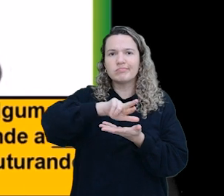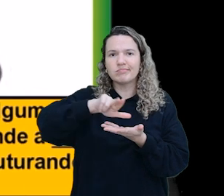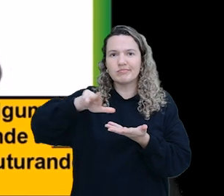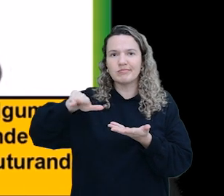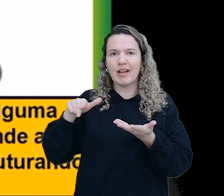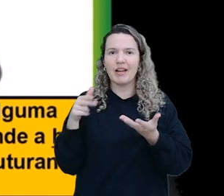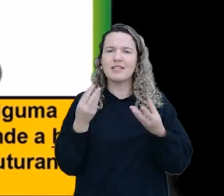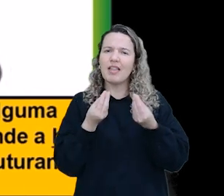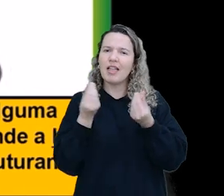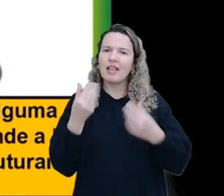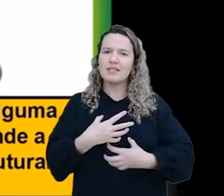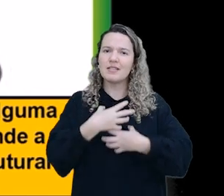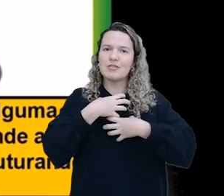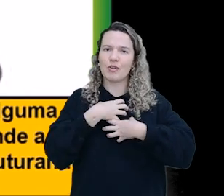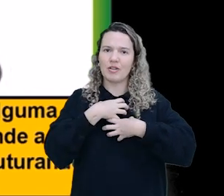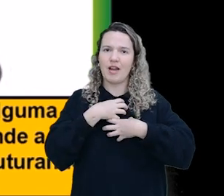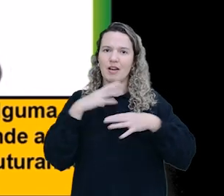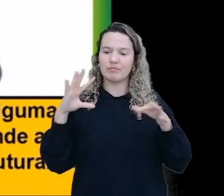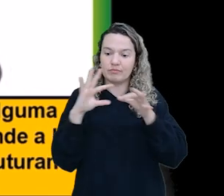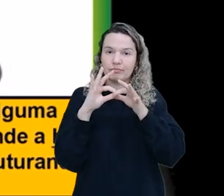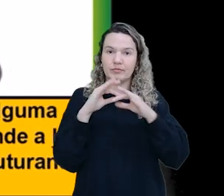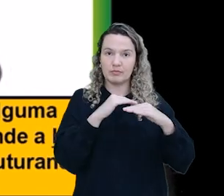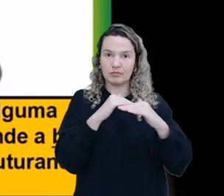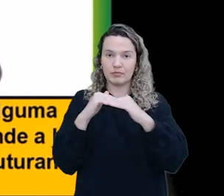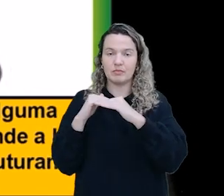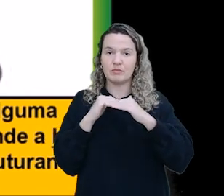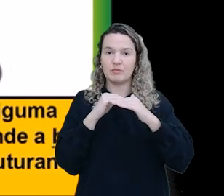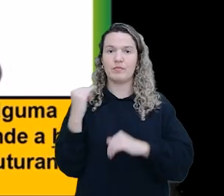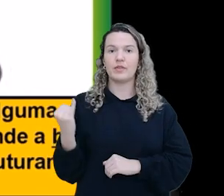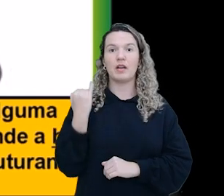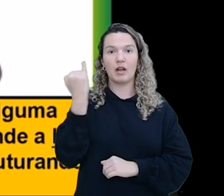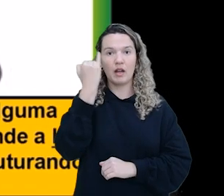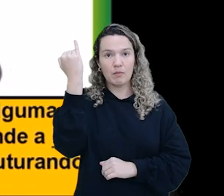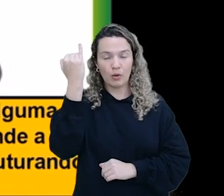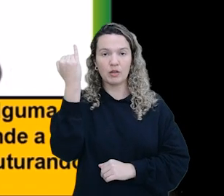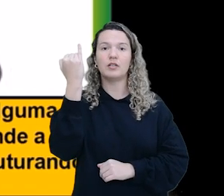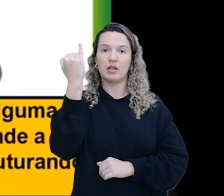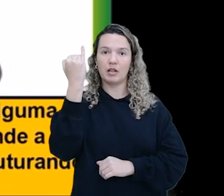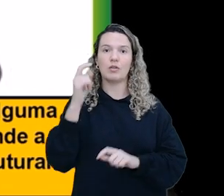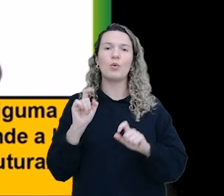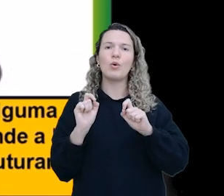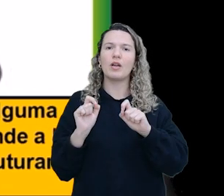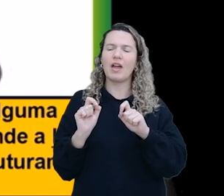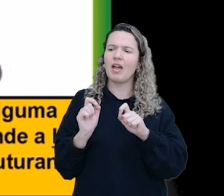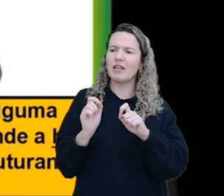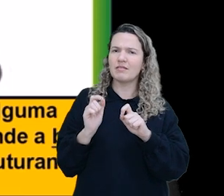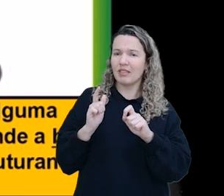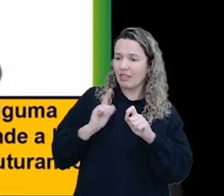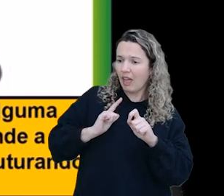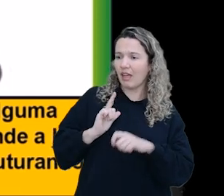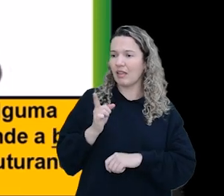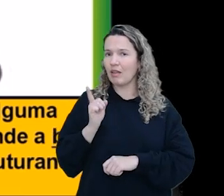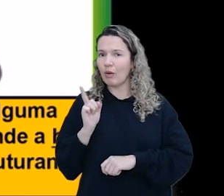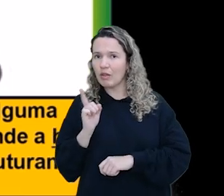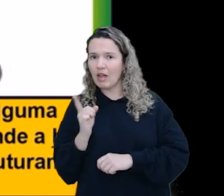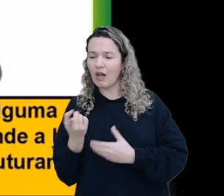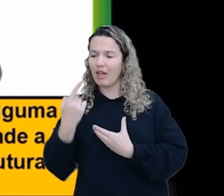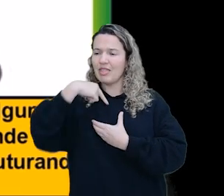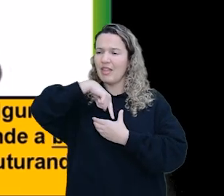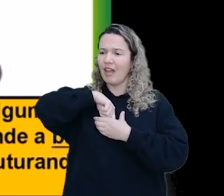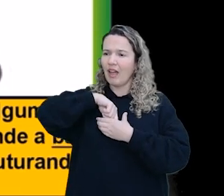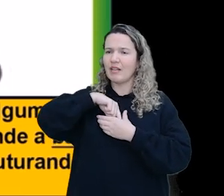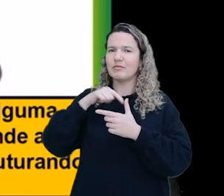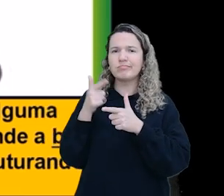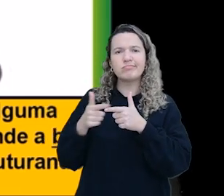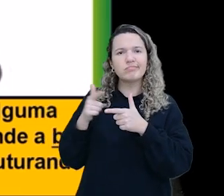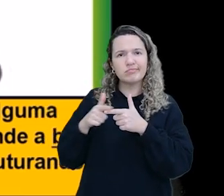eventos multissensoriais unificados. Por isso é muito importante sabermos se há alguma disfunção